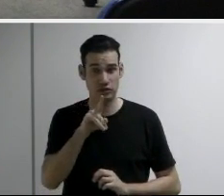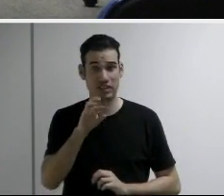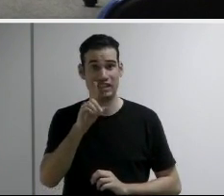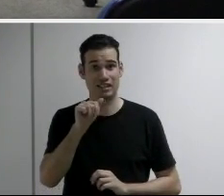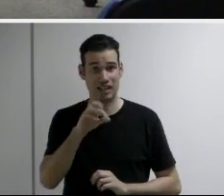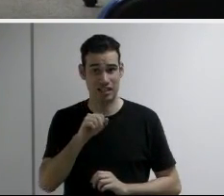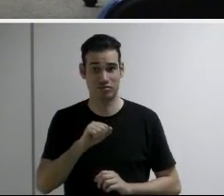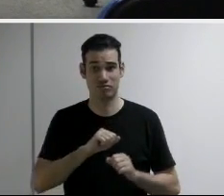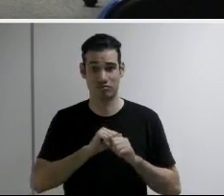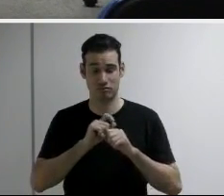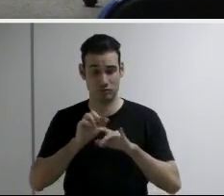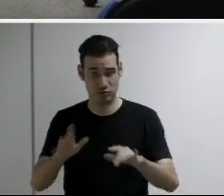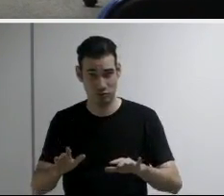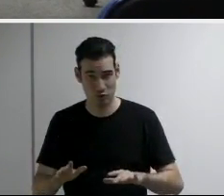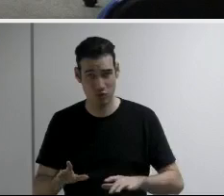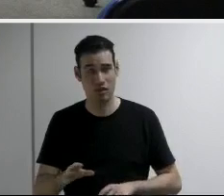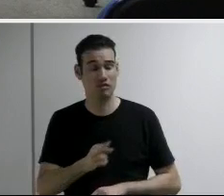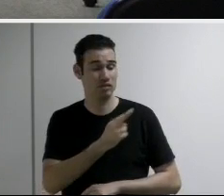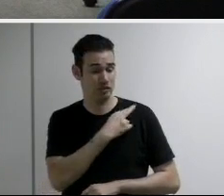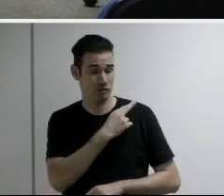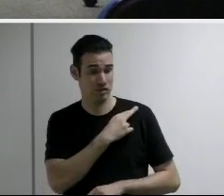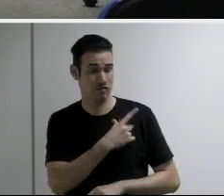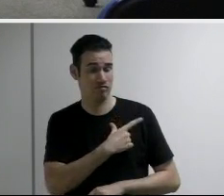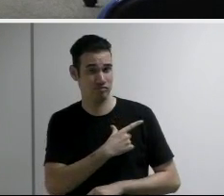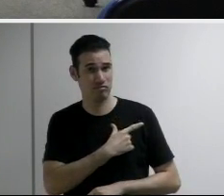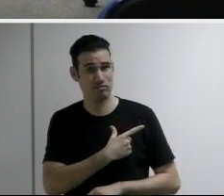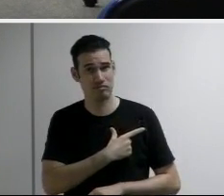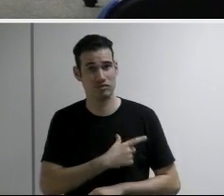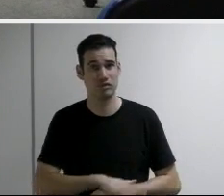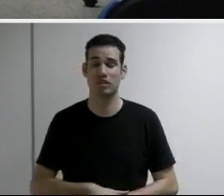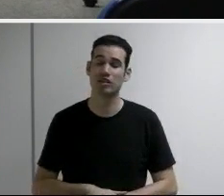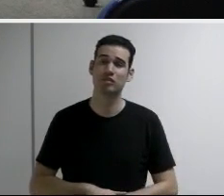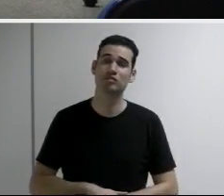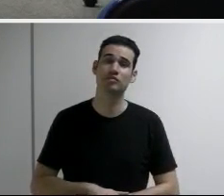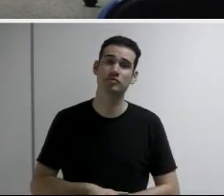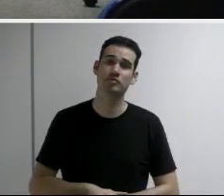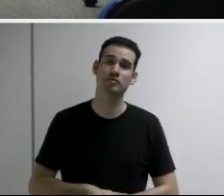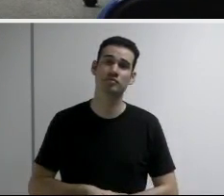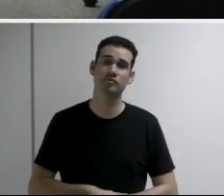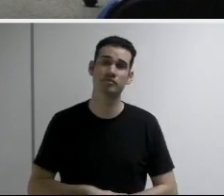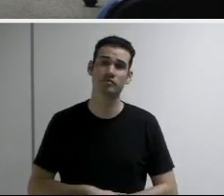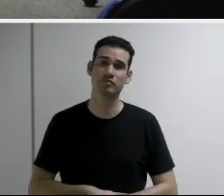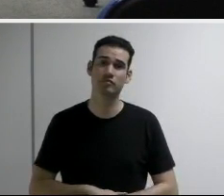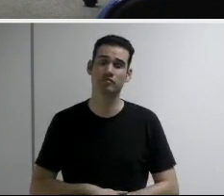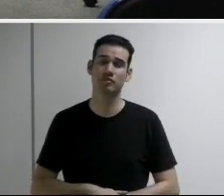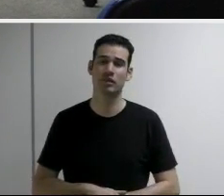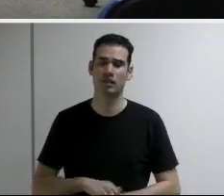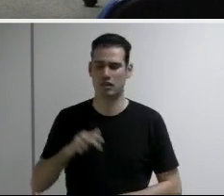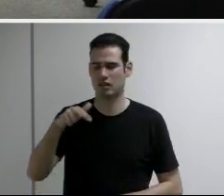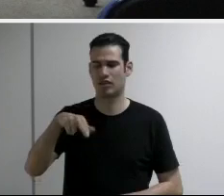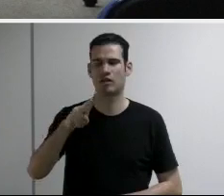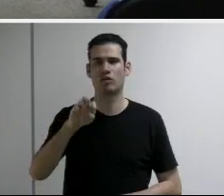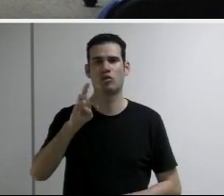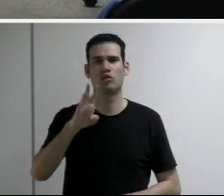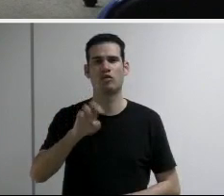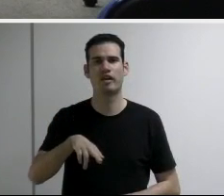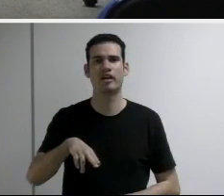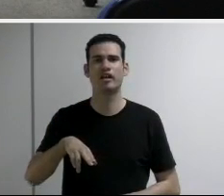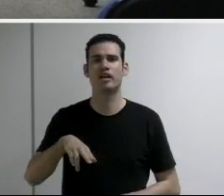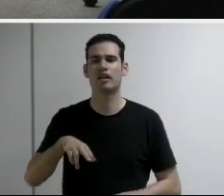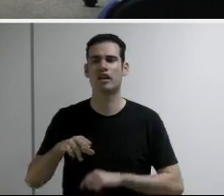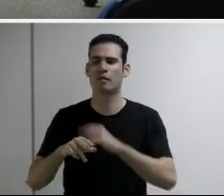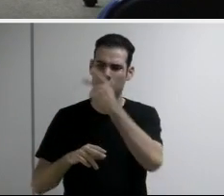ele realmente é uma coisa complicada, né? Porque você acaba tratando na nuvem, né? E você não sabe muito bem